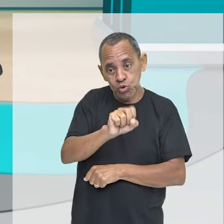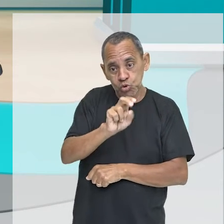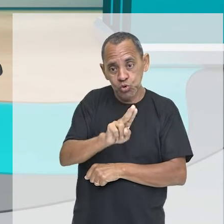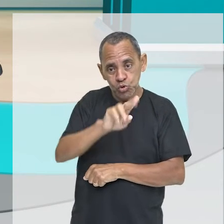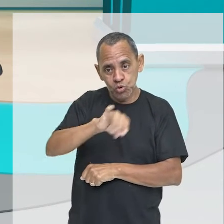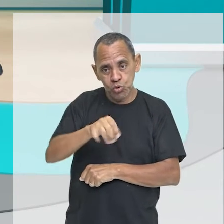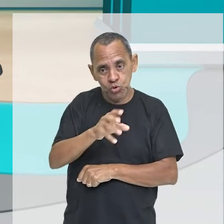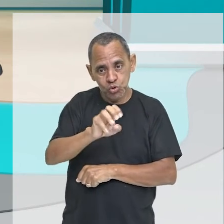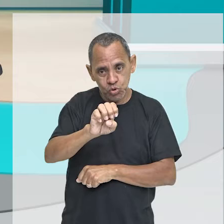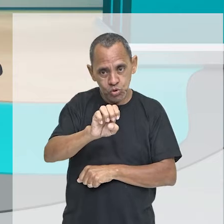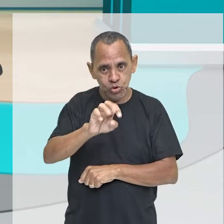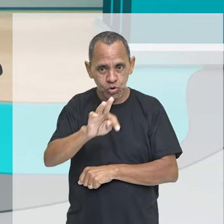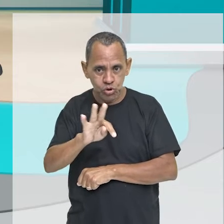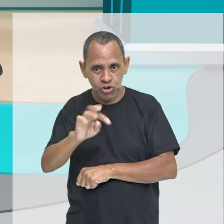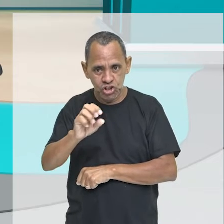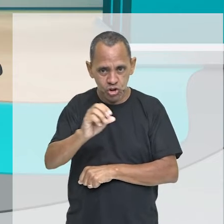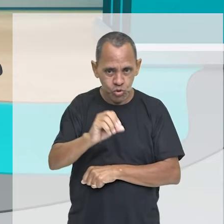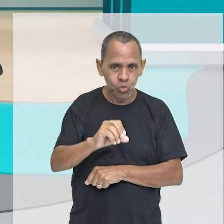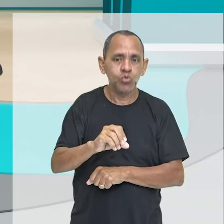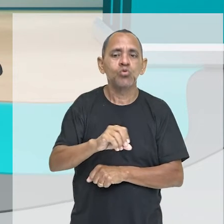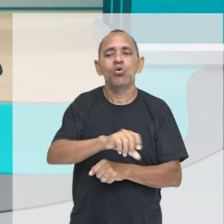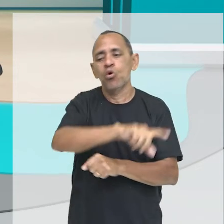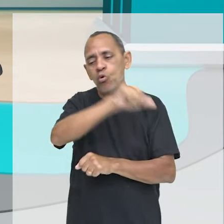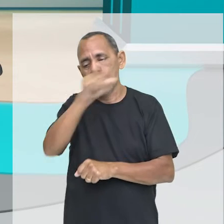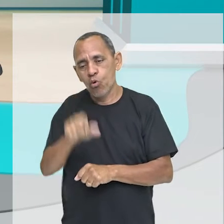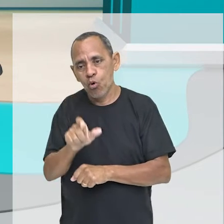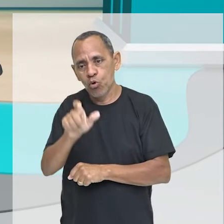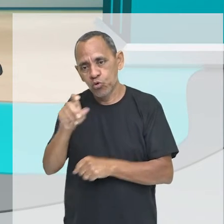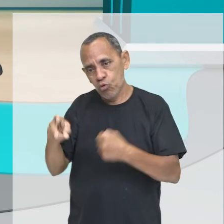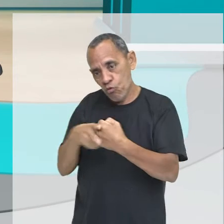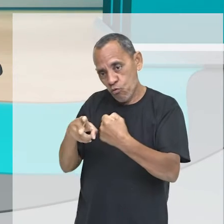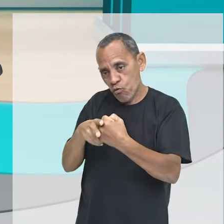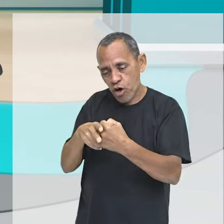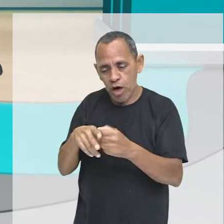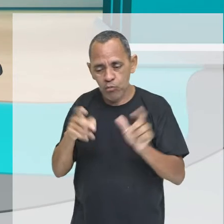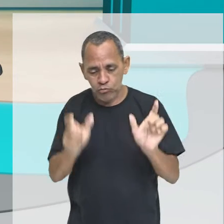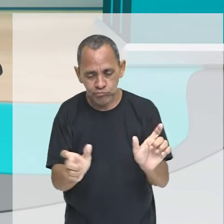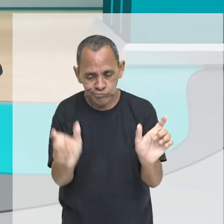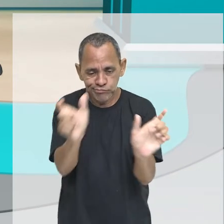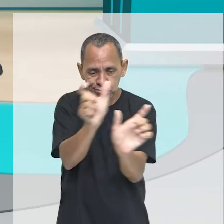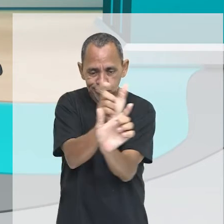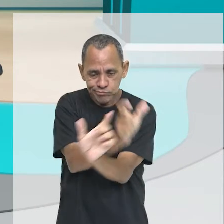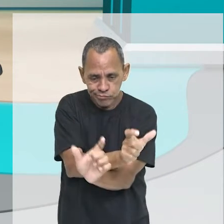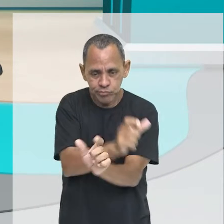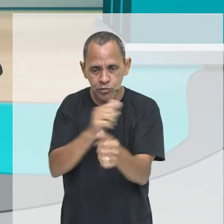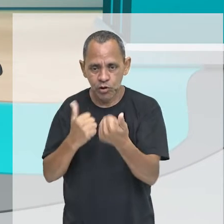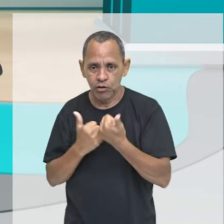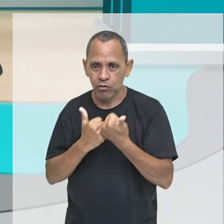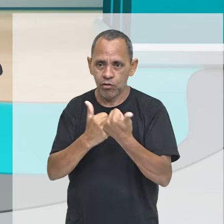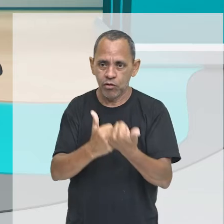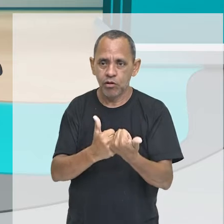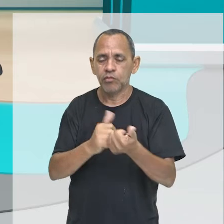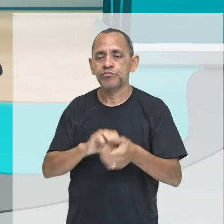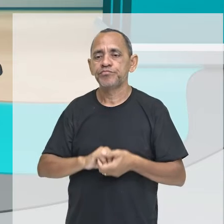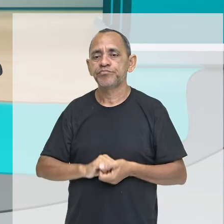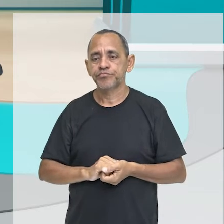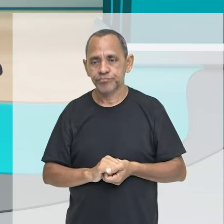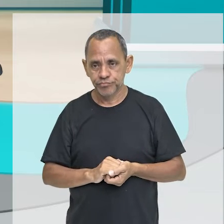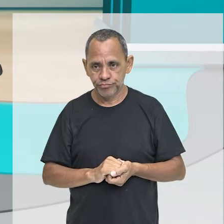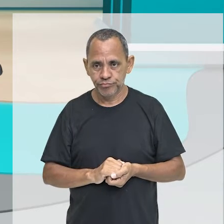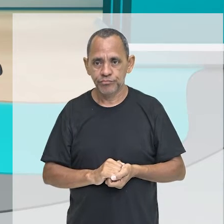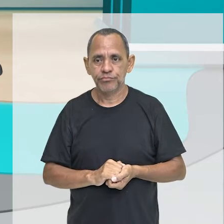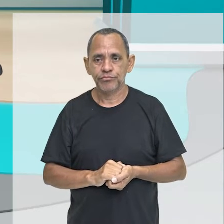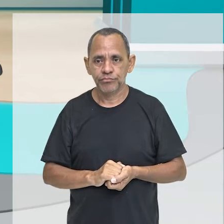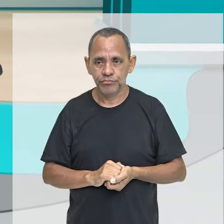caso desse verbo modal aqui. Eu tenho um verbo modal, é ele que vai começar a pergunta, tá certo? Depois vem o sujeito, que é de